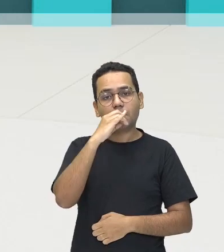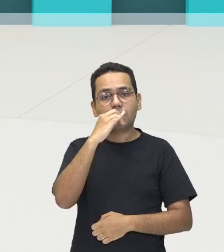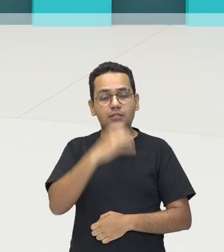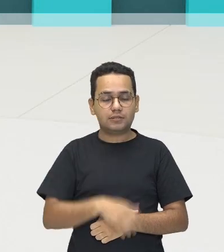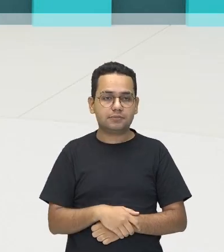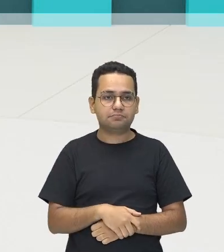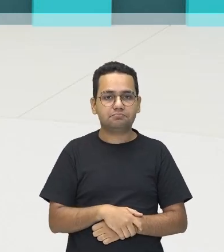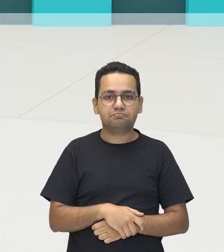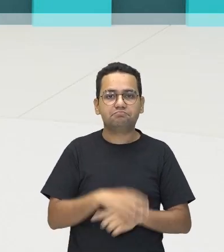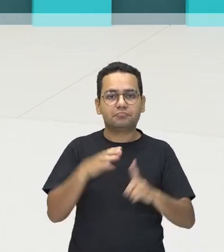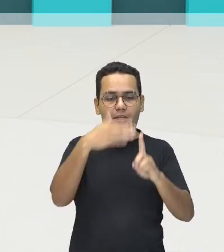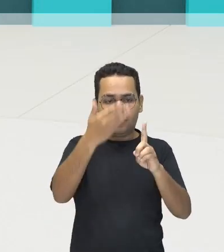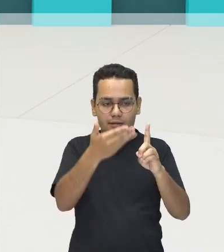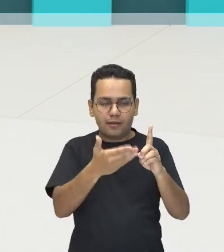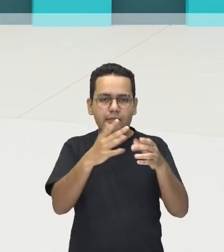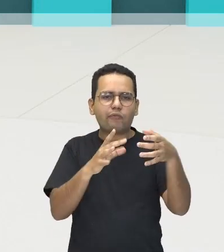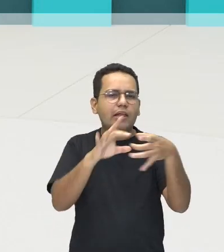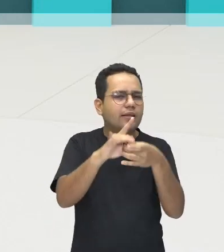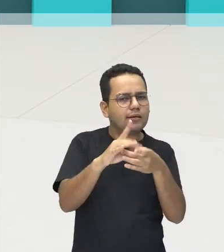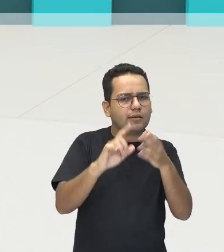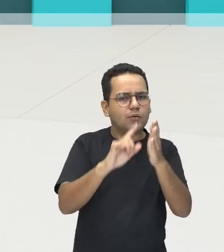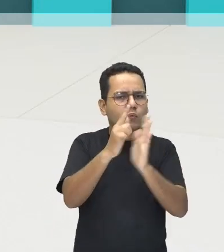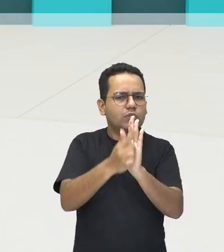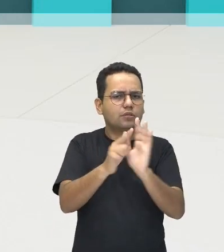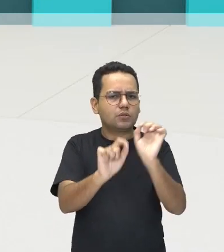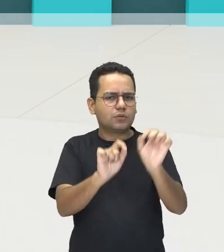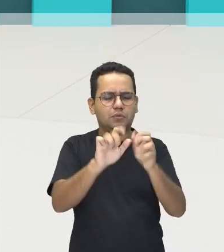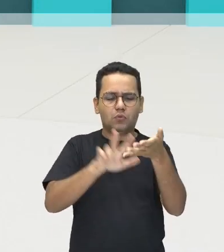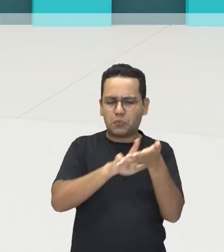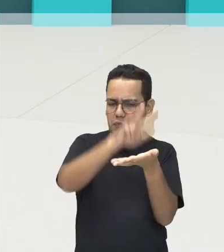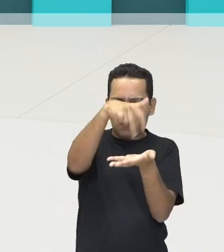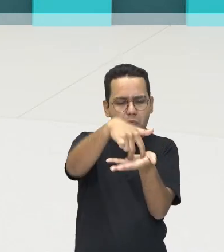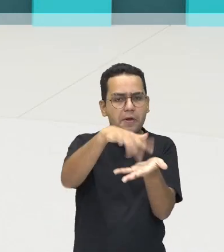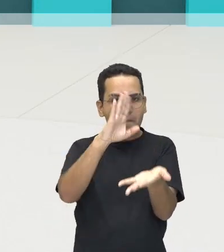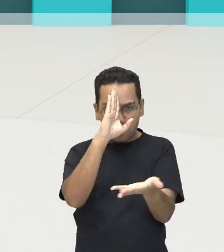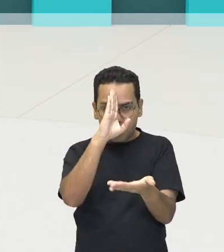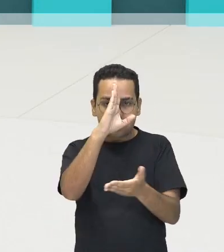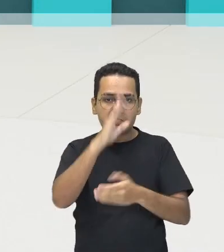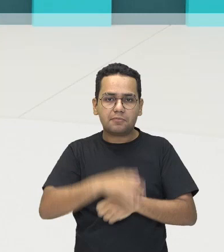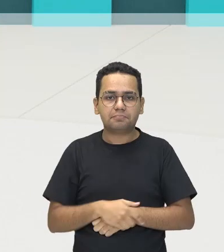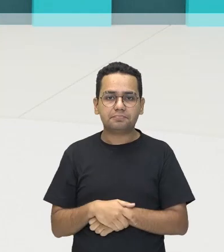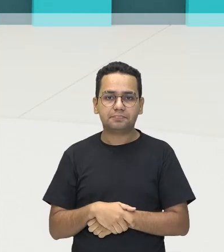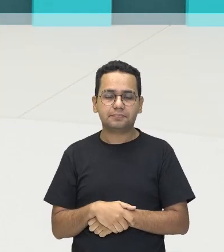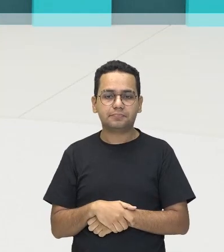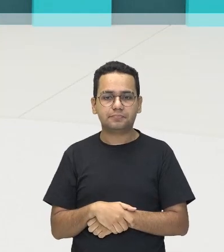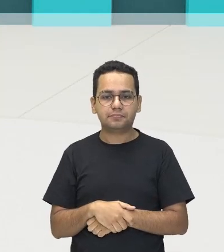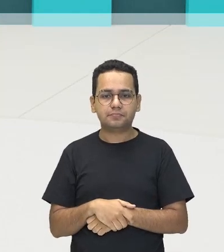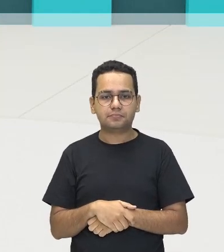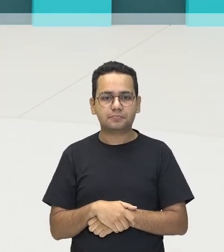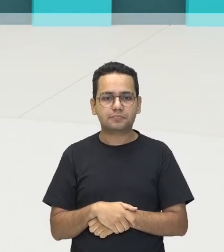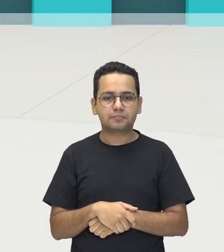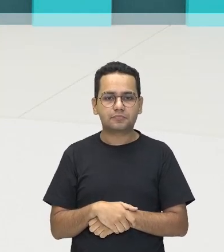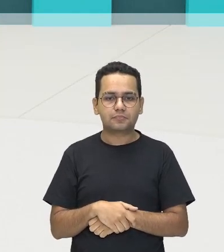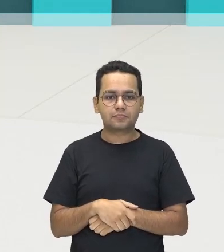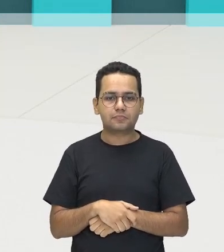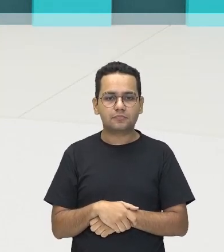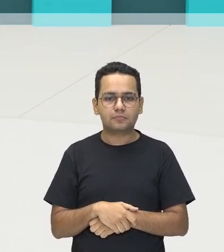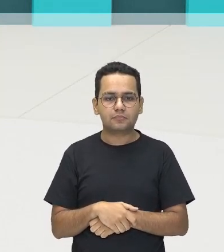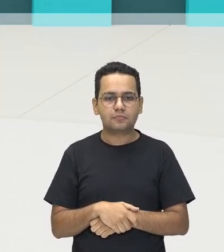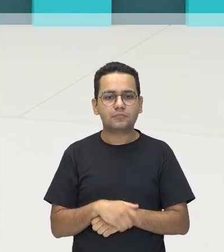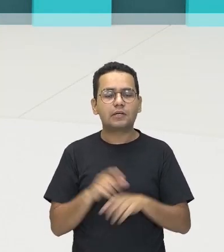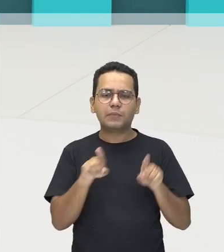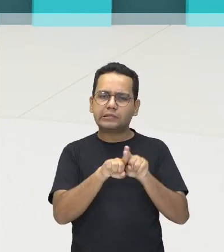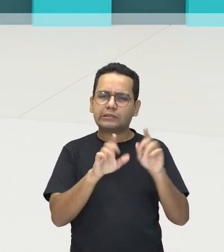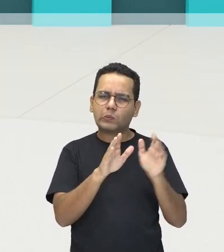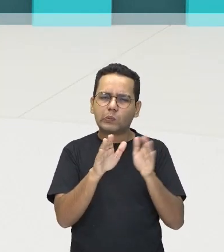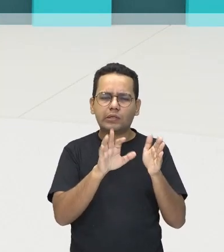mostrar nesse gênero aqui, porque afinal o homem é o centro de todas as coisas. E ele vai surgir aí junto com o Renascimento, só continuando